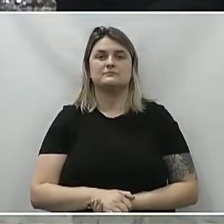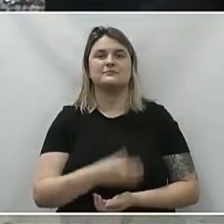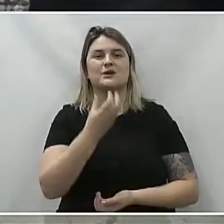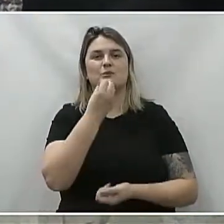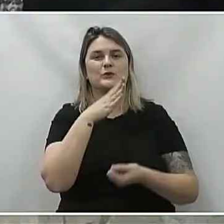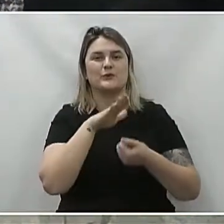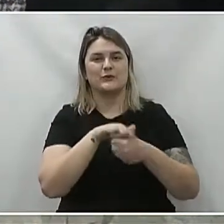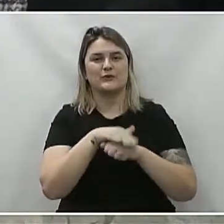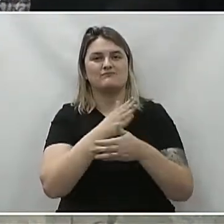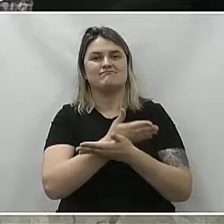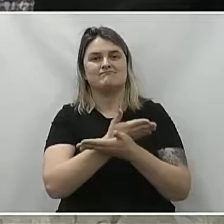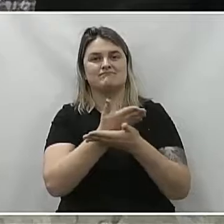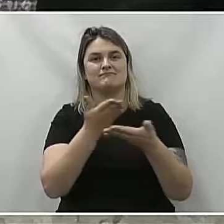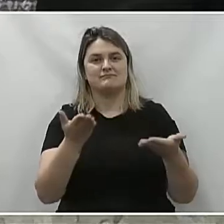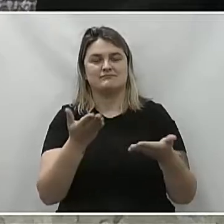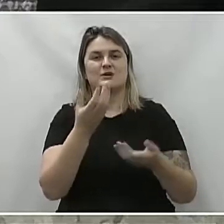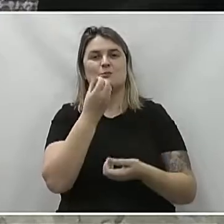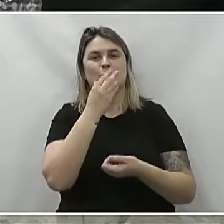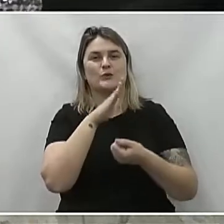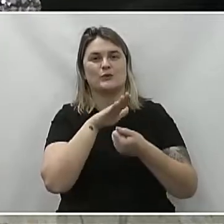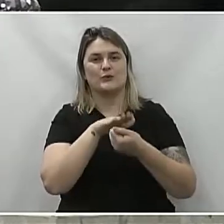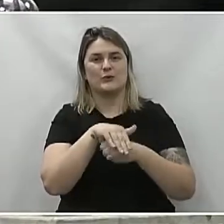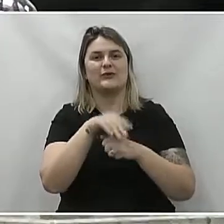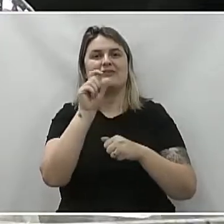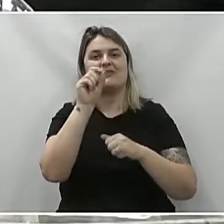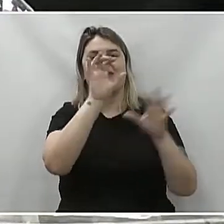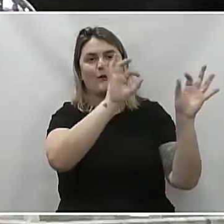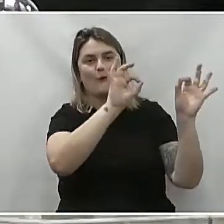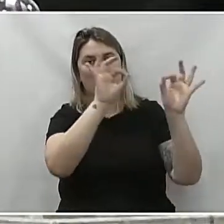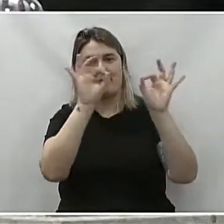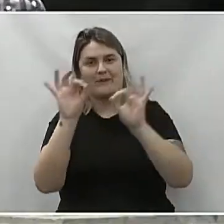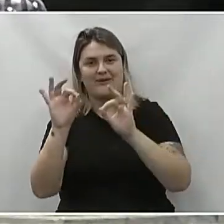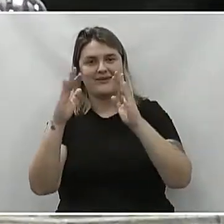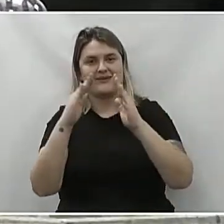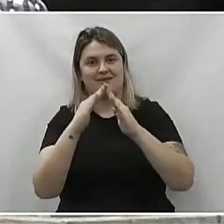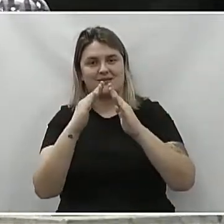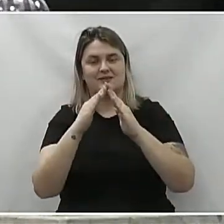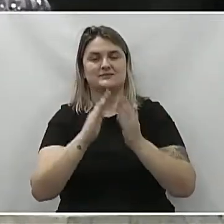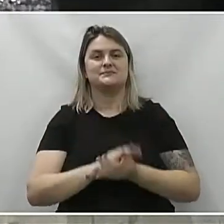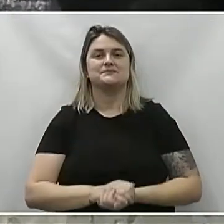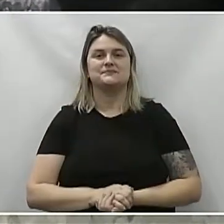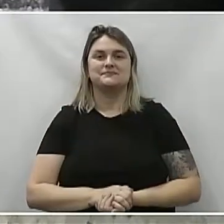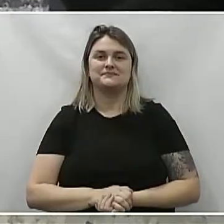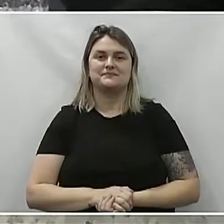Boa noite a todos. Boa noite aos que nos acompanham de suas casas também.